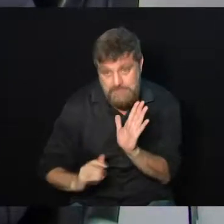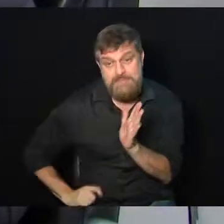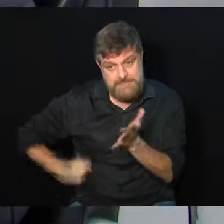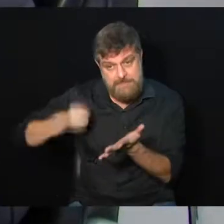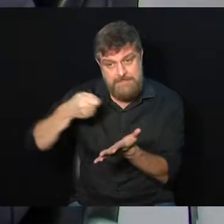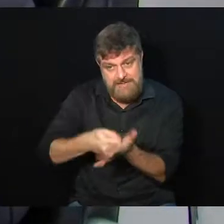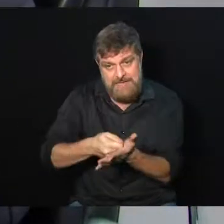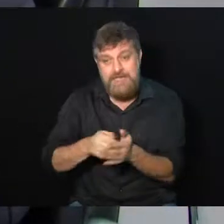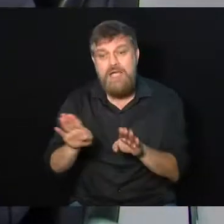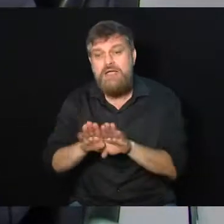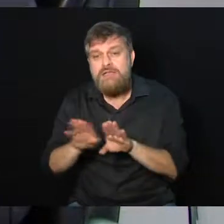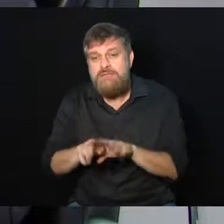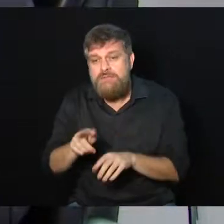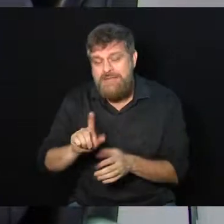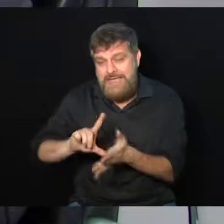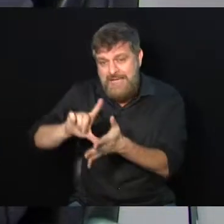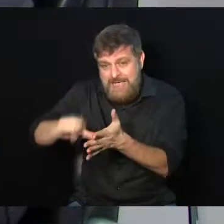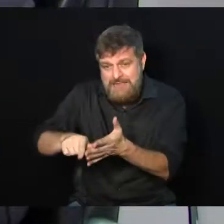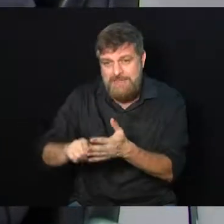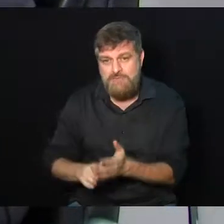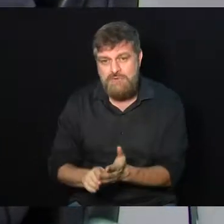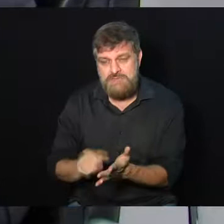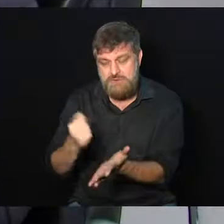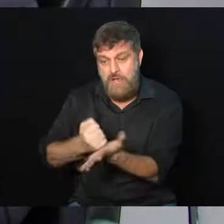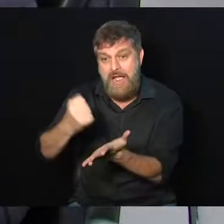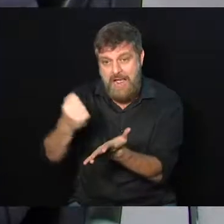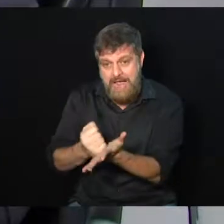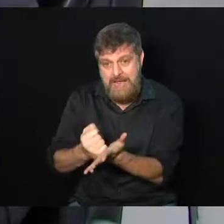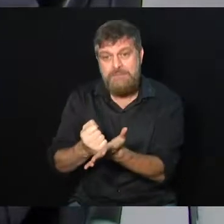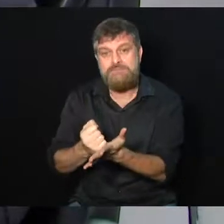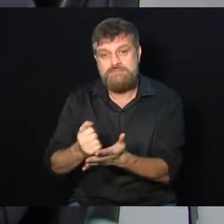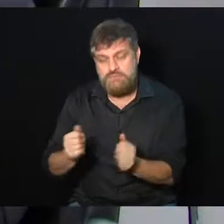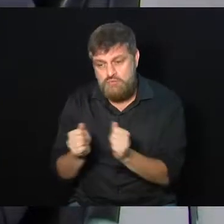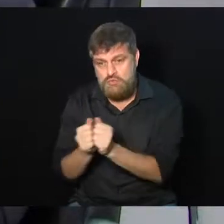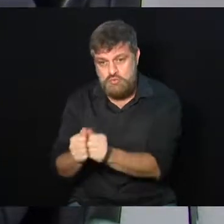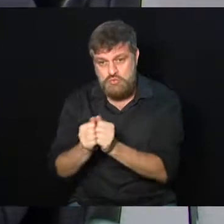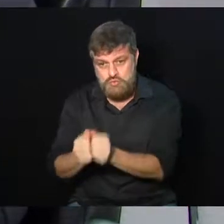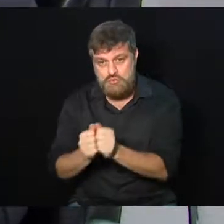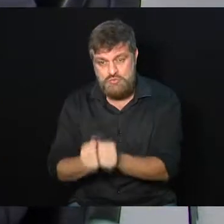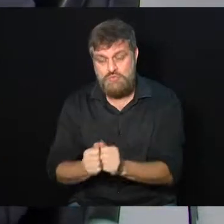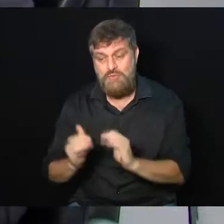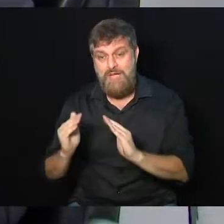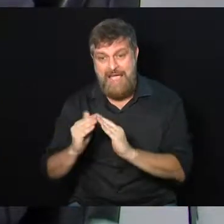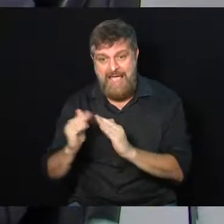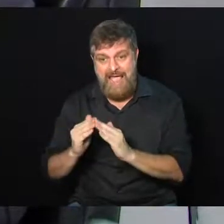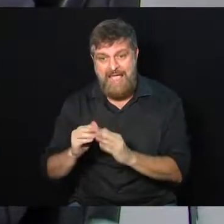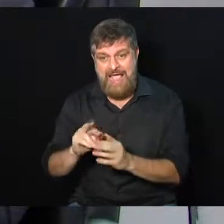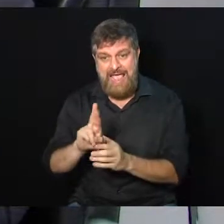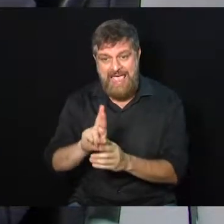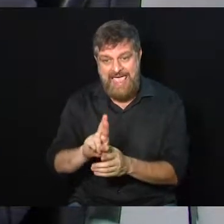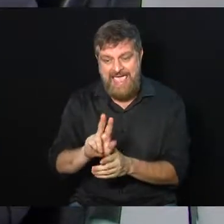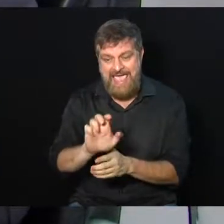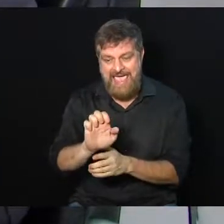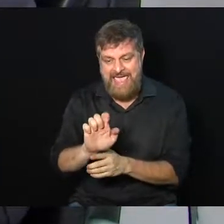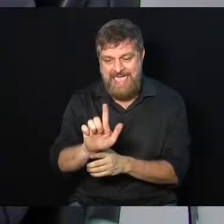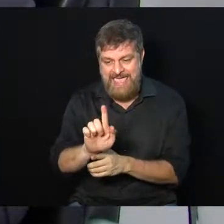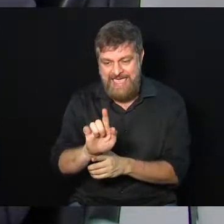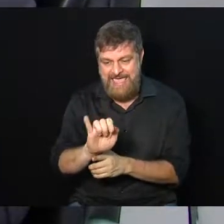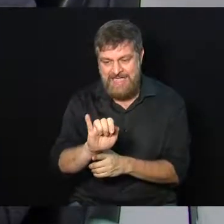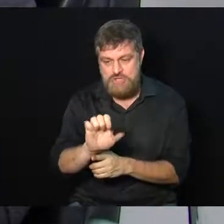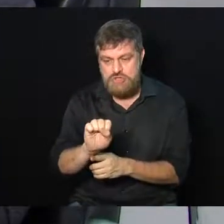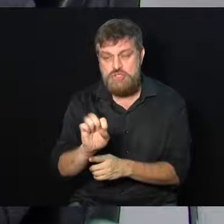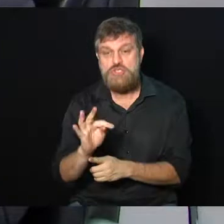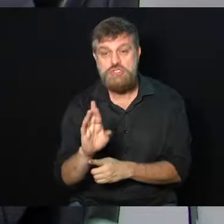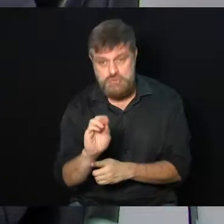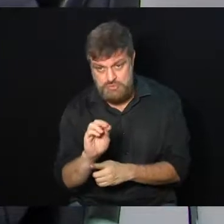2,7%, e também depois o registro da escritura junto ao registro de imóveis. Ambas as despesas são